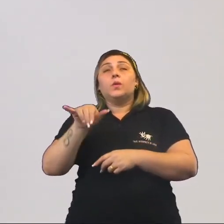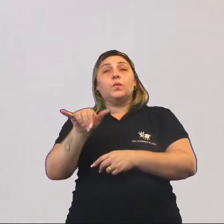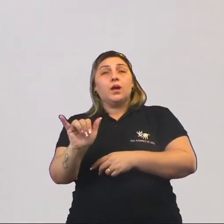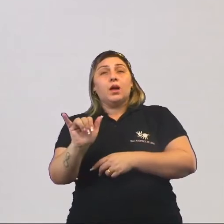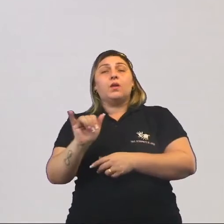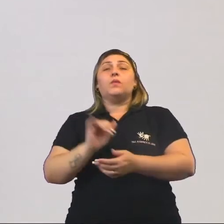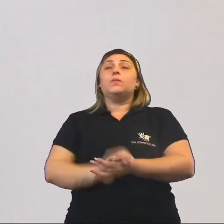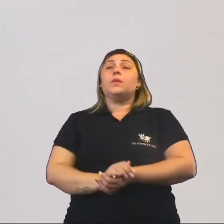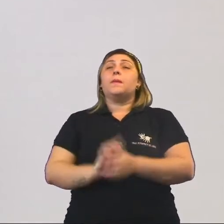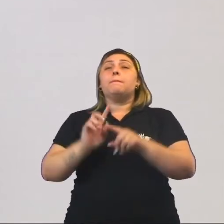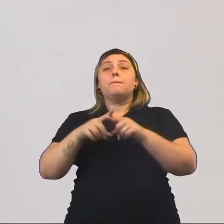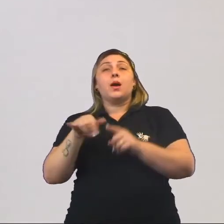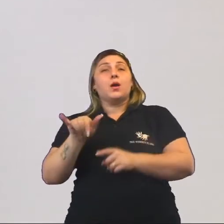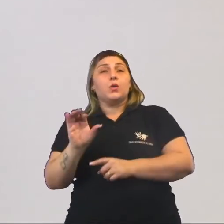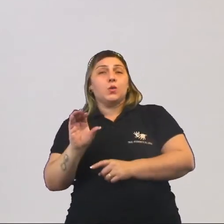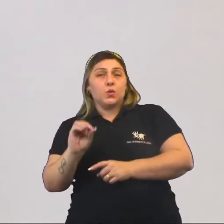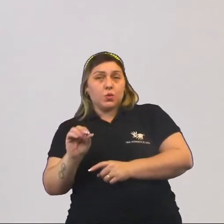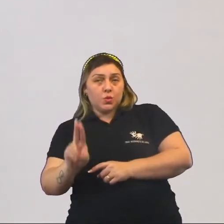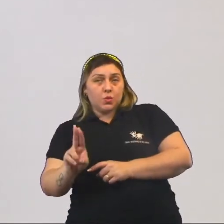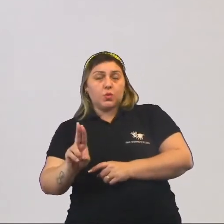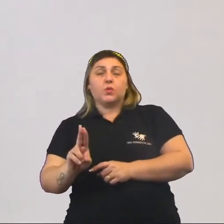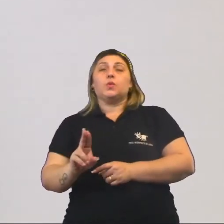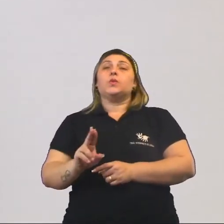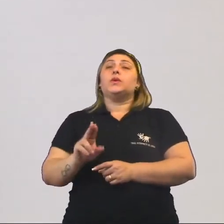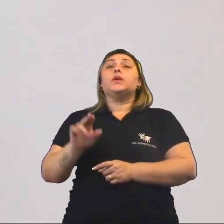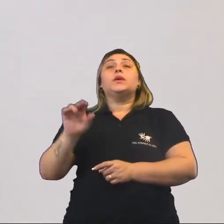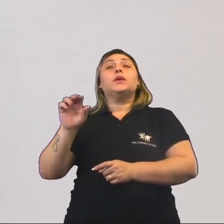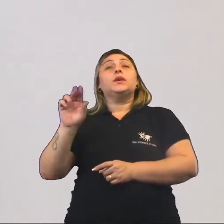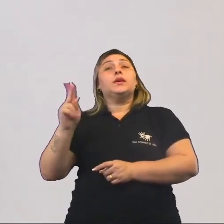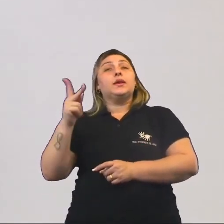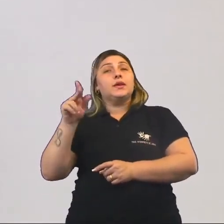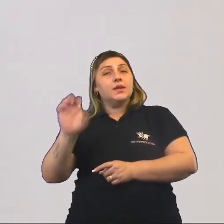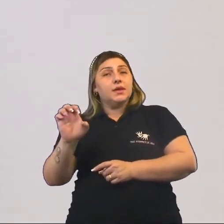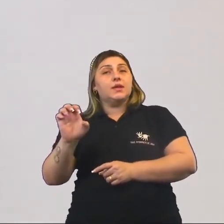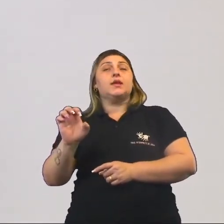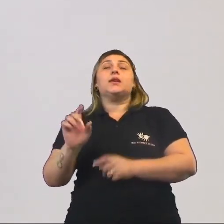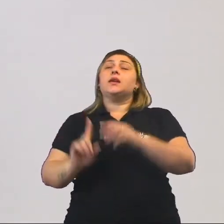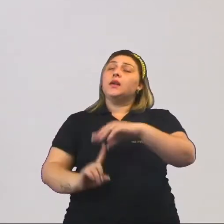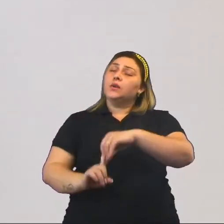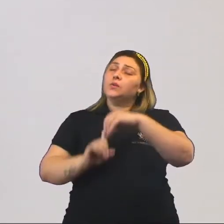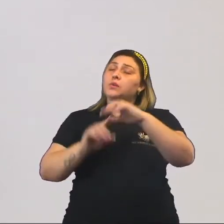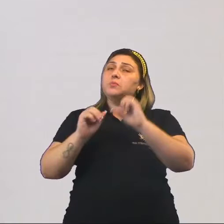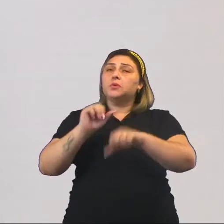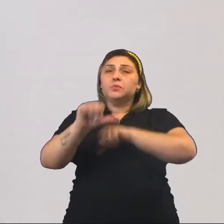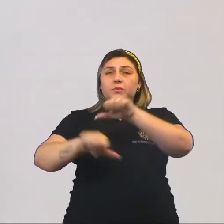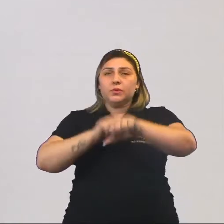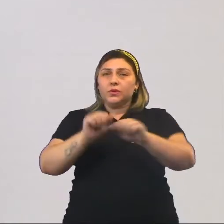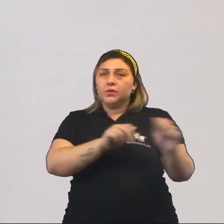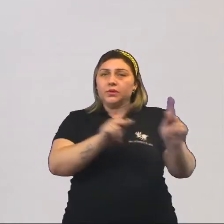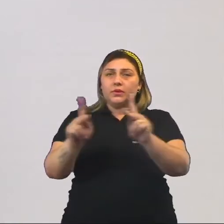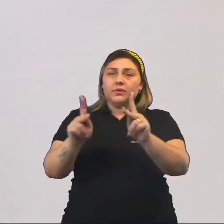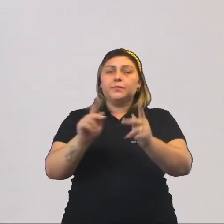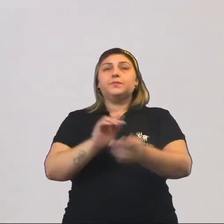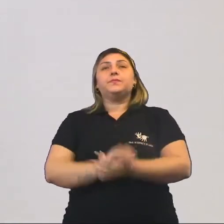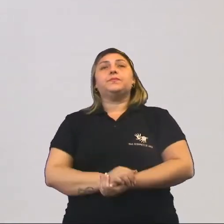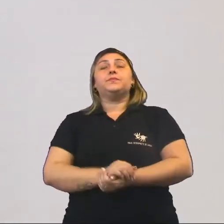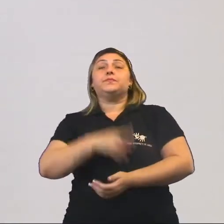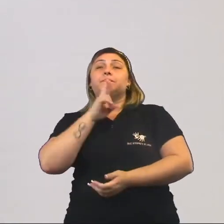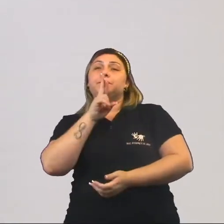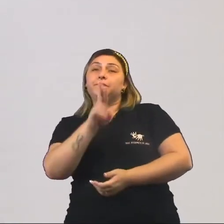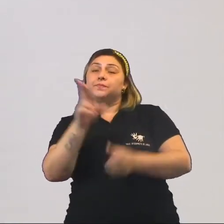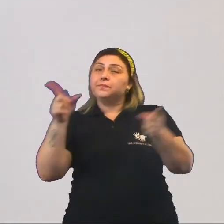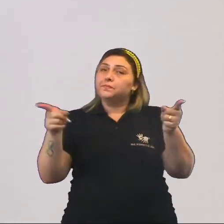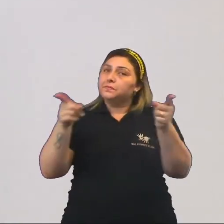I, mas se eu estiver usando you, você vai usar o you. Se estiver usando he, você vai usar o he. Então, é a única coisa que pode mudar, ok? E essa